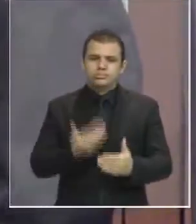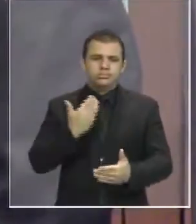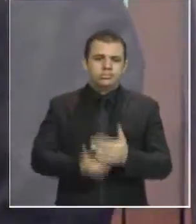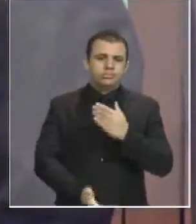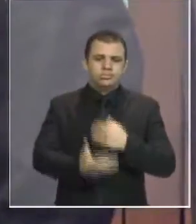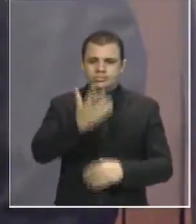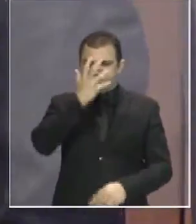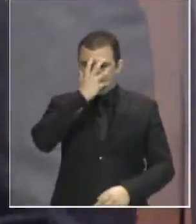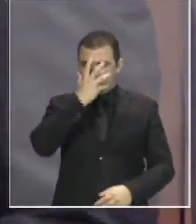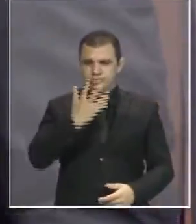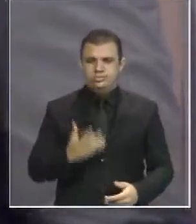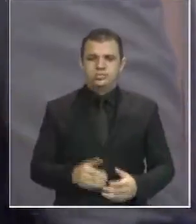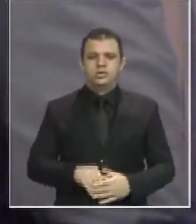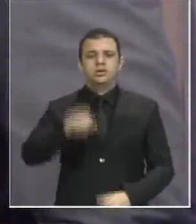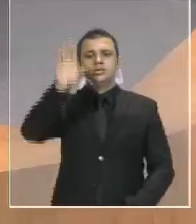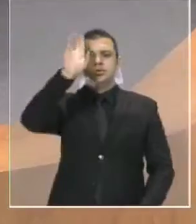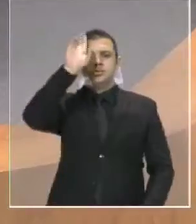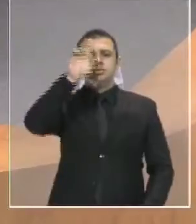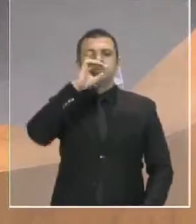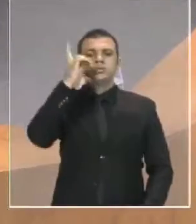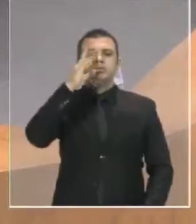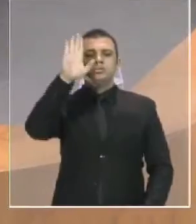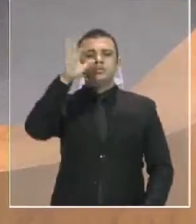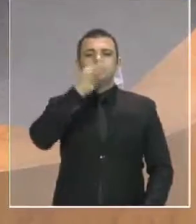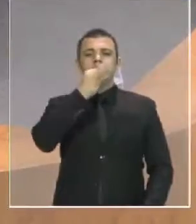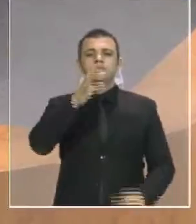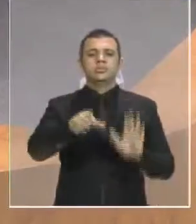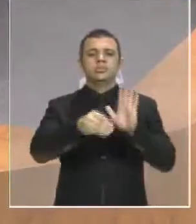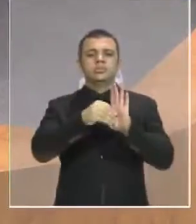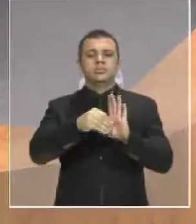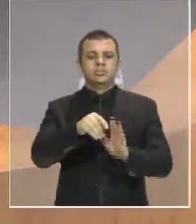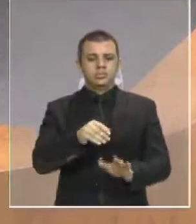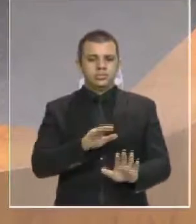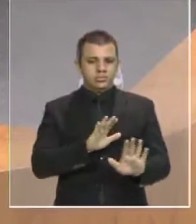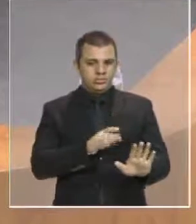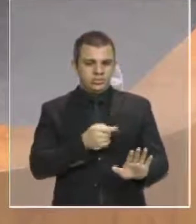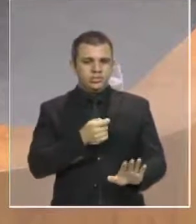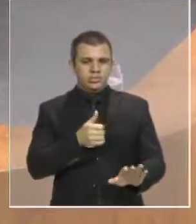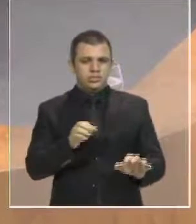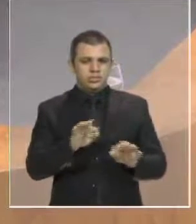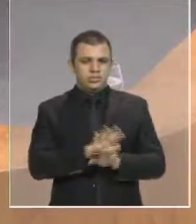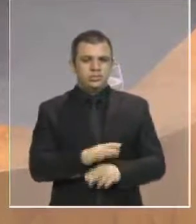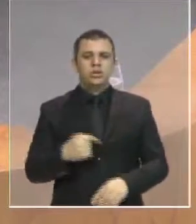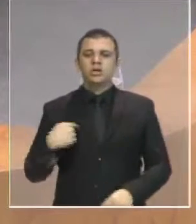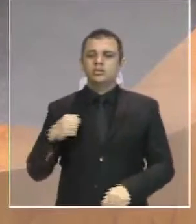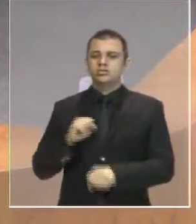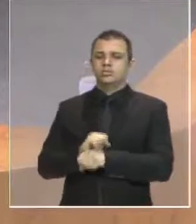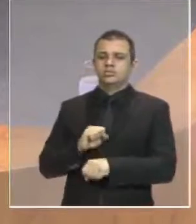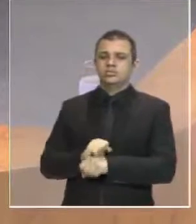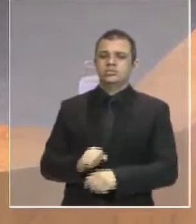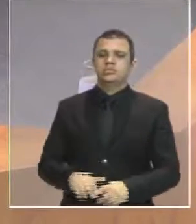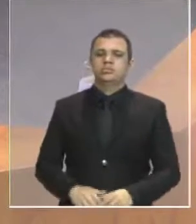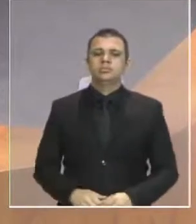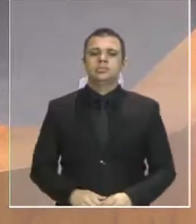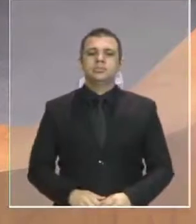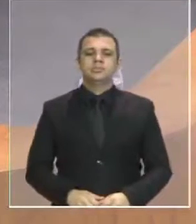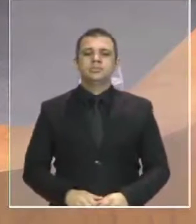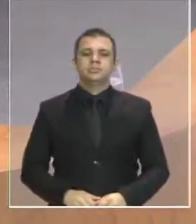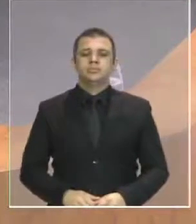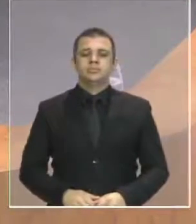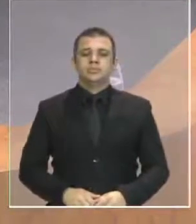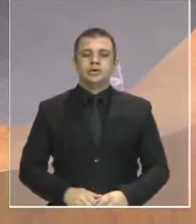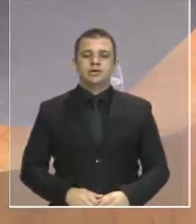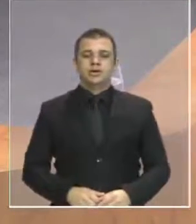vergonhadas. Deputado Rafael Leitor, Vossa Excelência me permite uma parte? Deixa eu concluir meu raciocínio. Eu fico aguardando então. É a